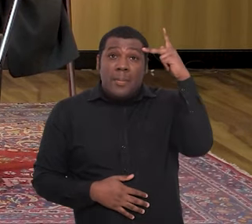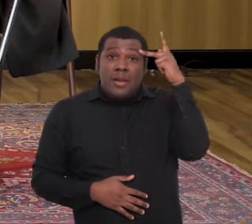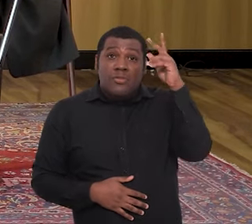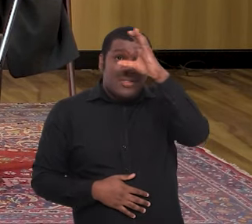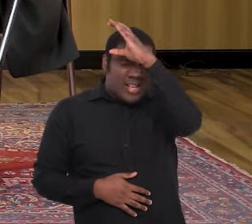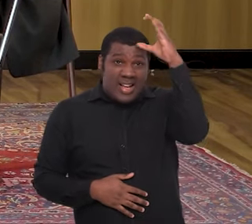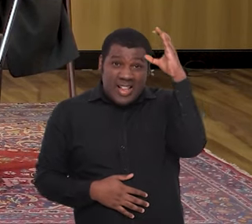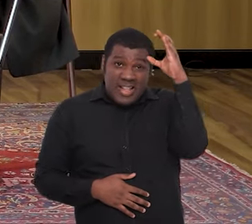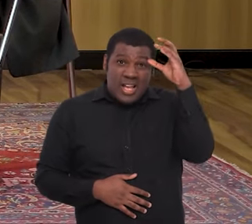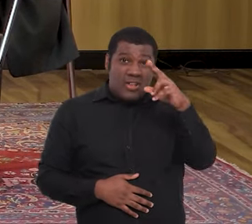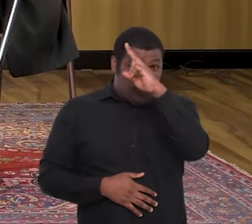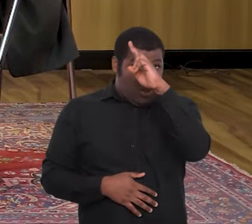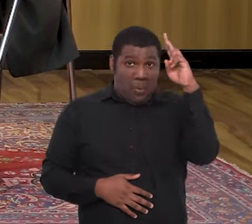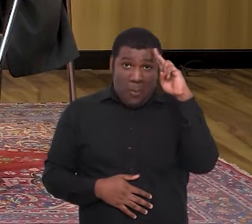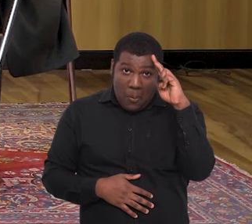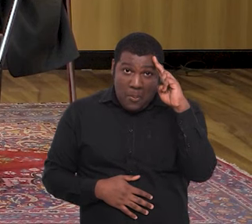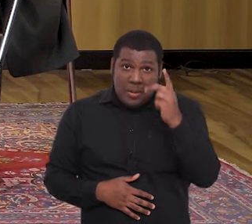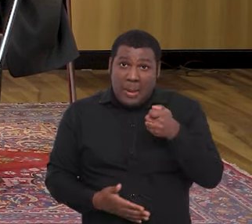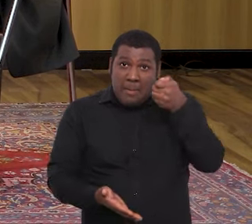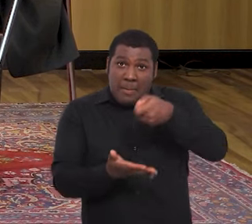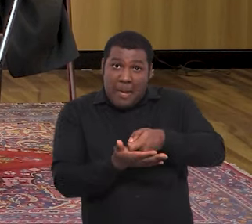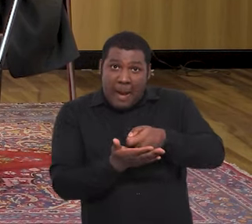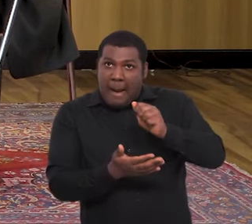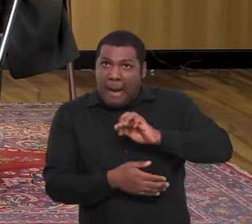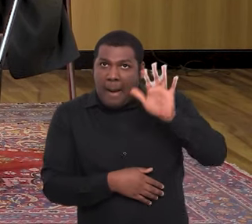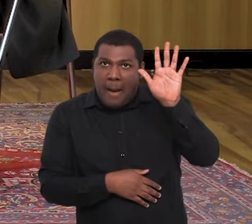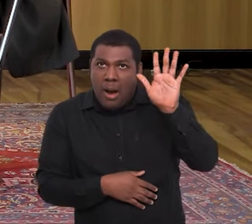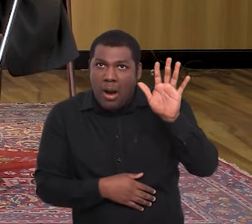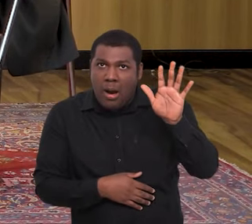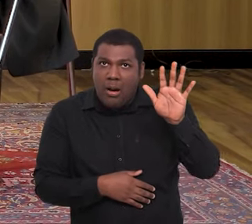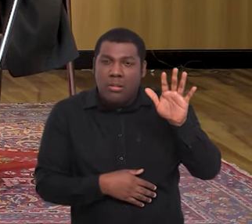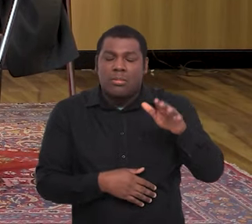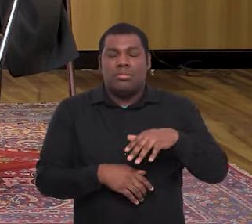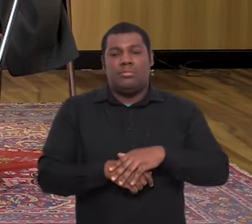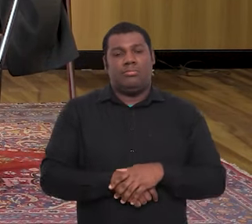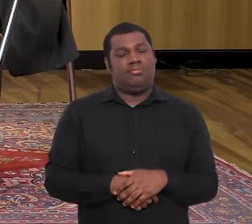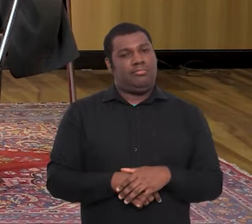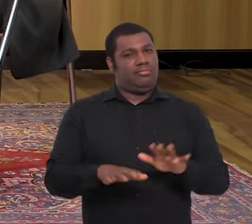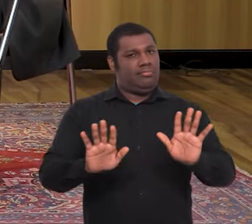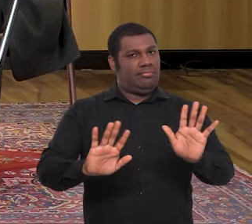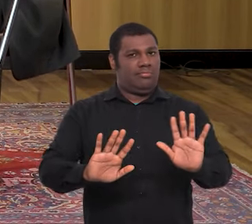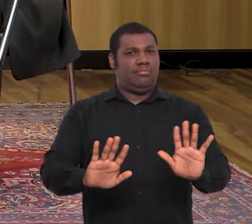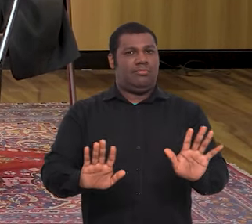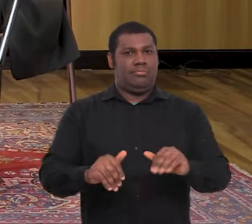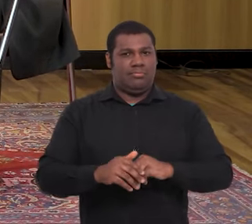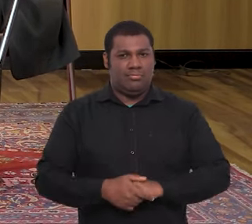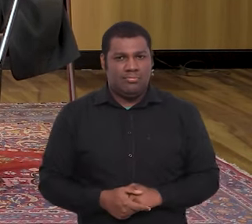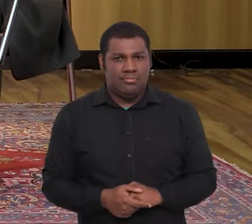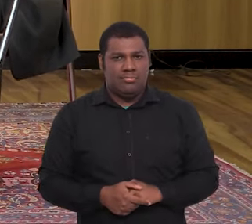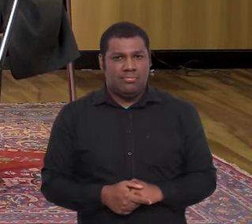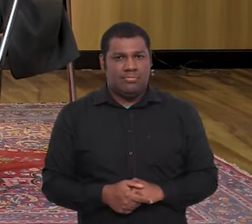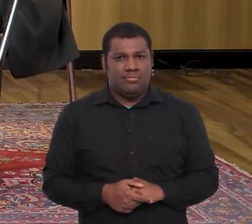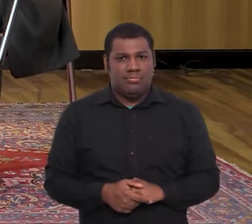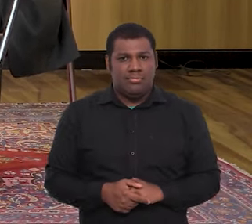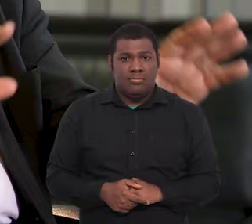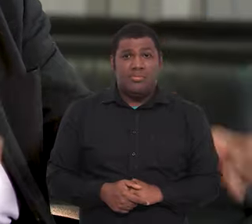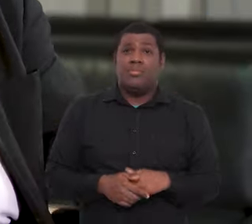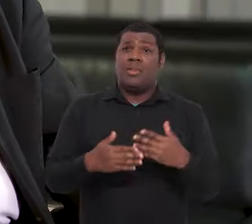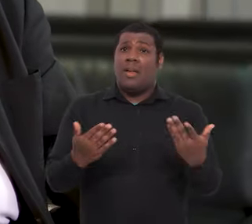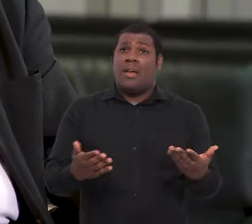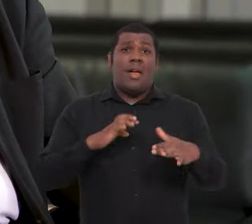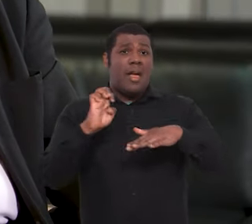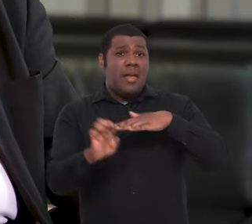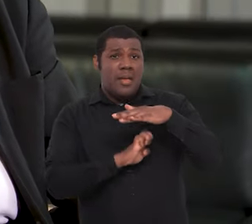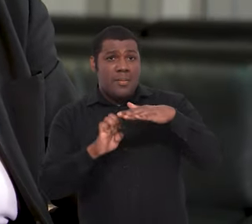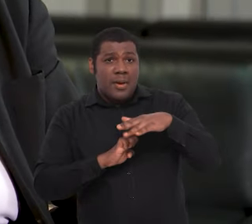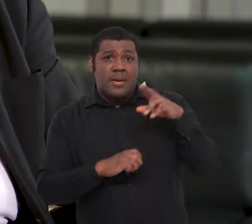primeiro as empresas diz que conseguem absorver na no momento do jeito que tá com volume que